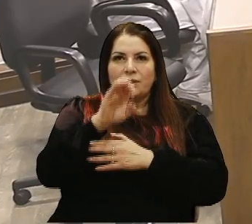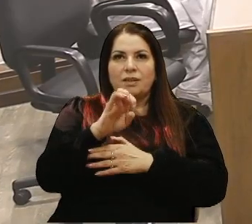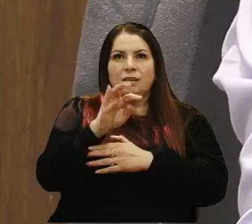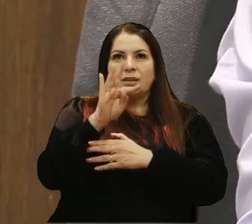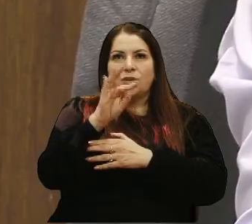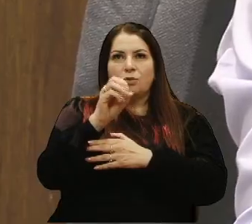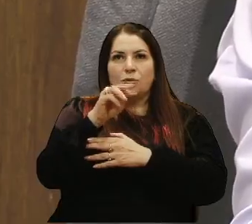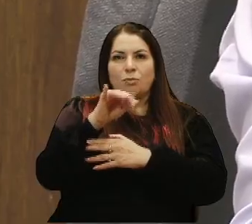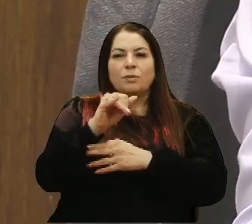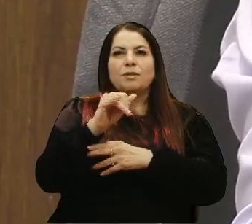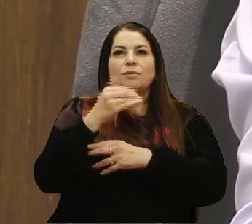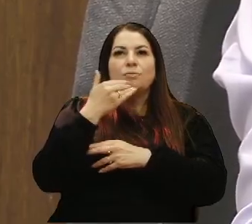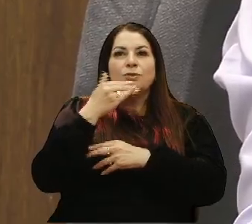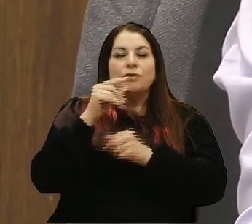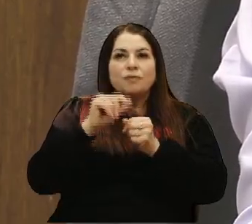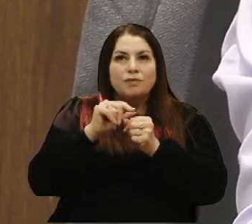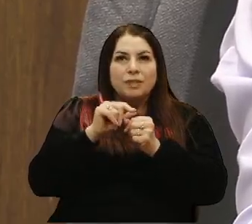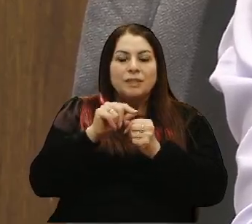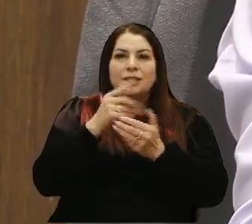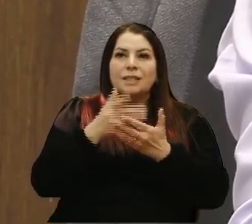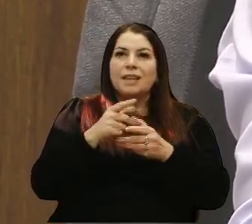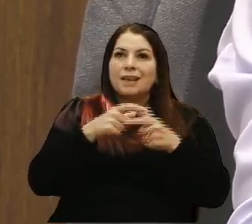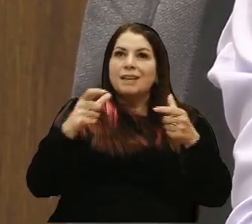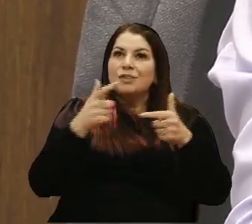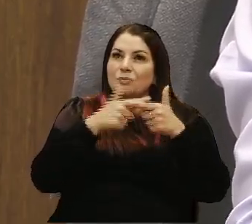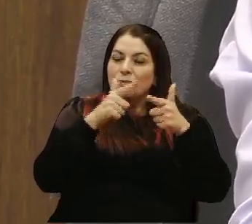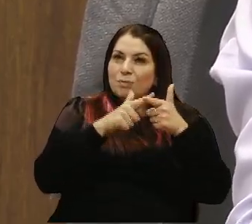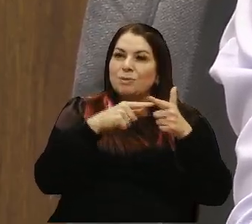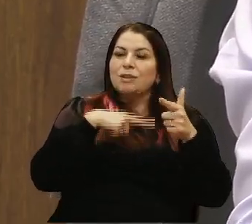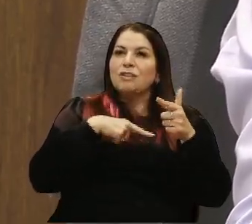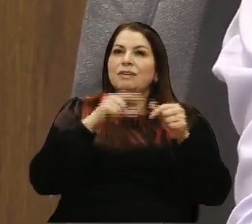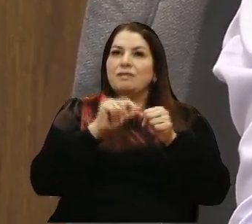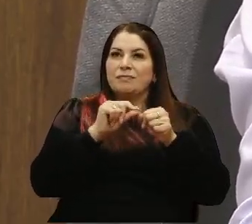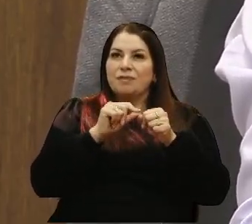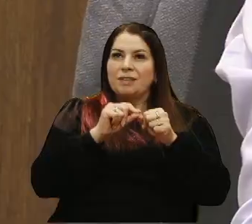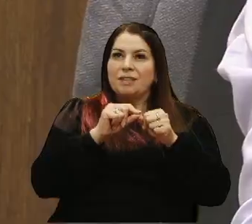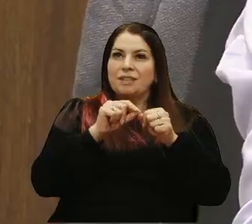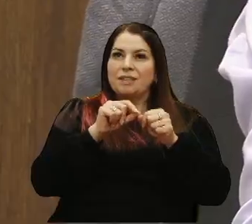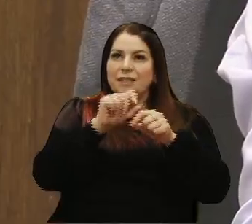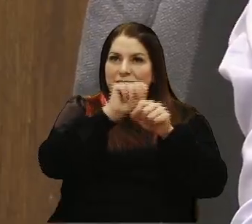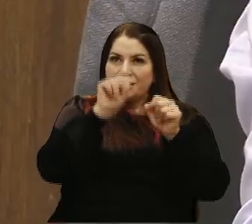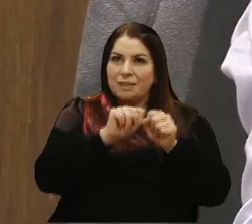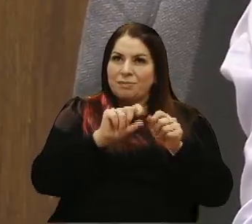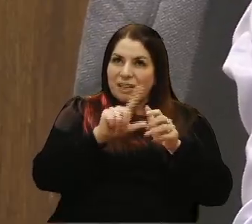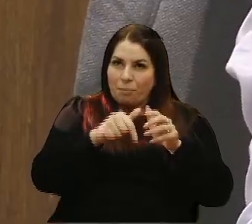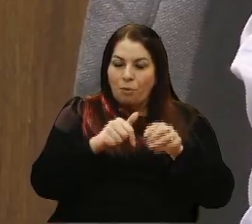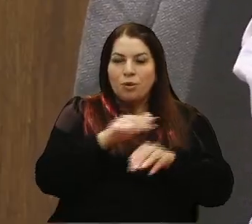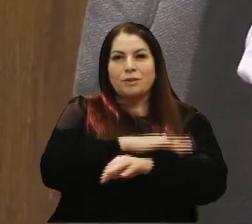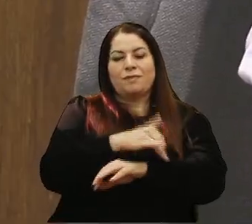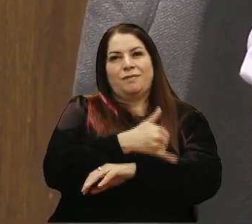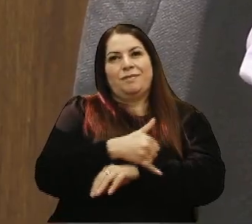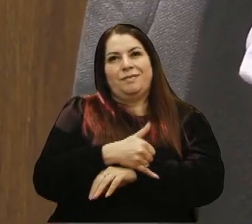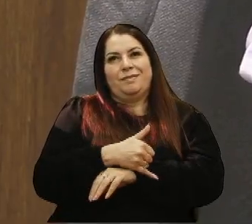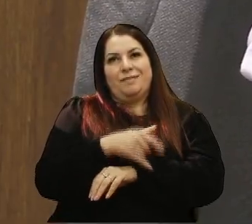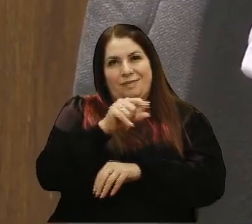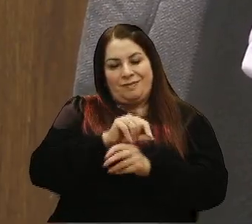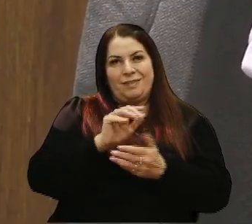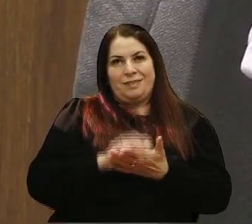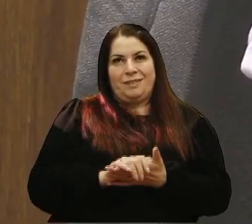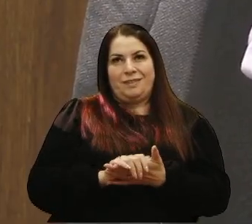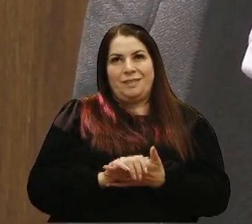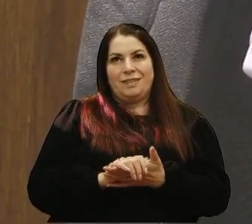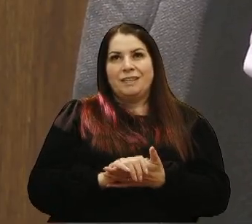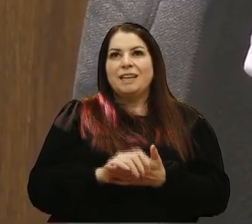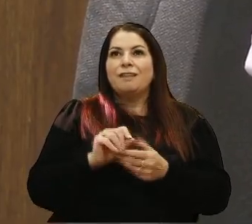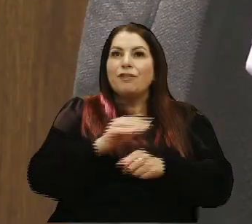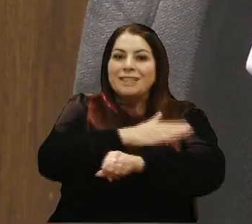que eu fiz. A grande questão é que ela deveria ter sido feito o sistema de drenagem depois asfaltada. Essa é a defesa que eu tenho feito. Só que ela